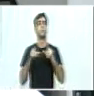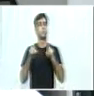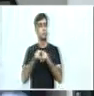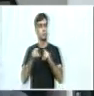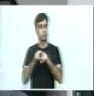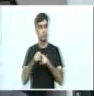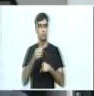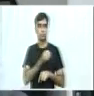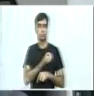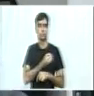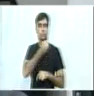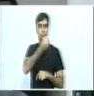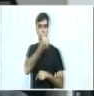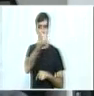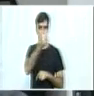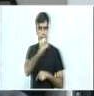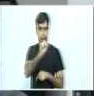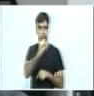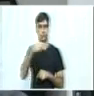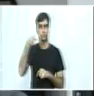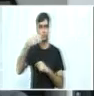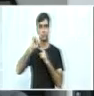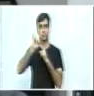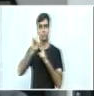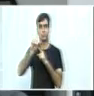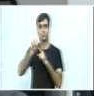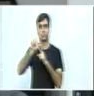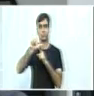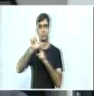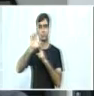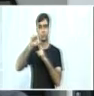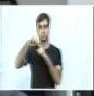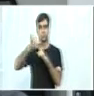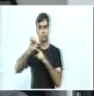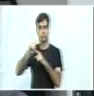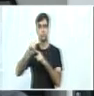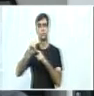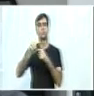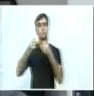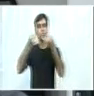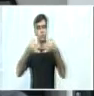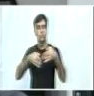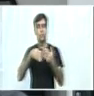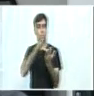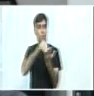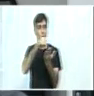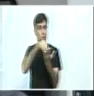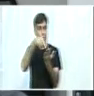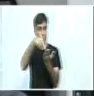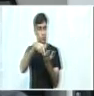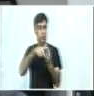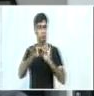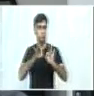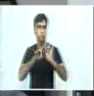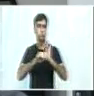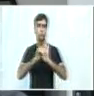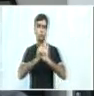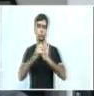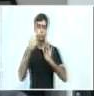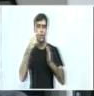Requerimento 018 do vereador Idelmino Ronivon, cópia do processo licitatório que culminou